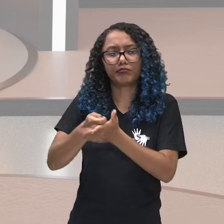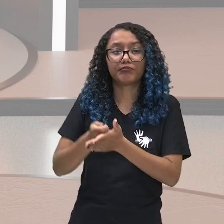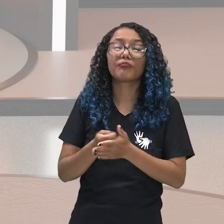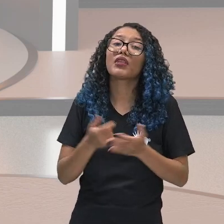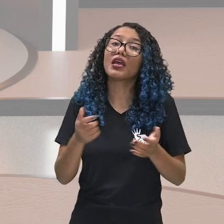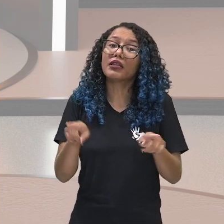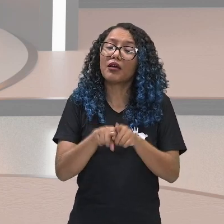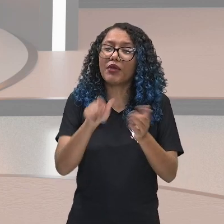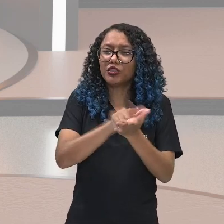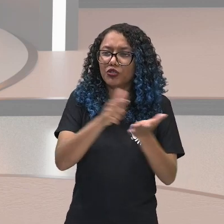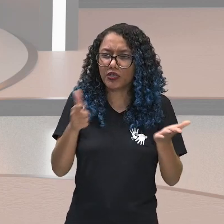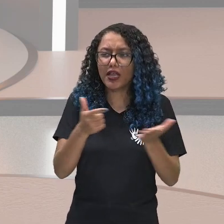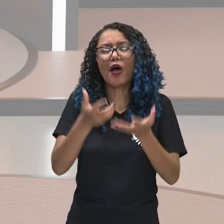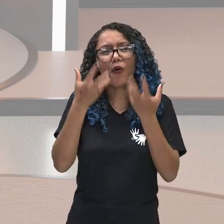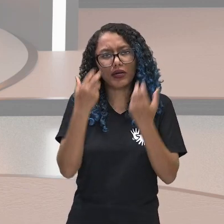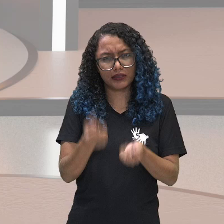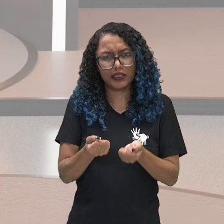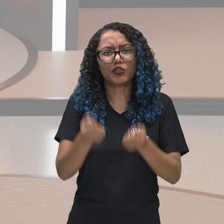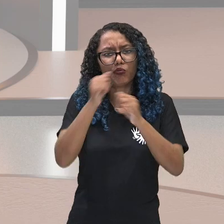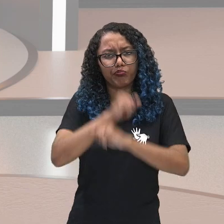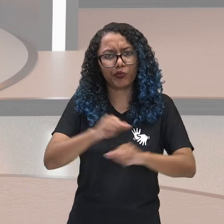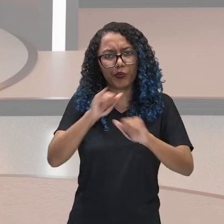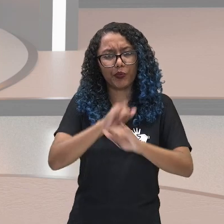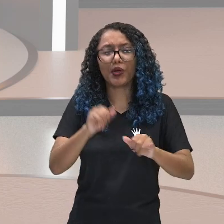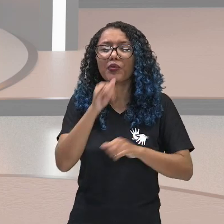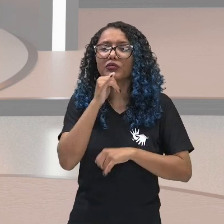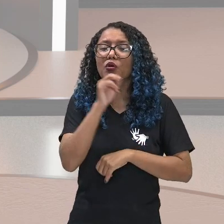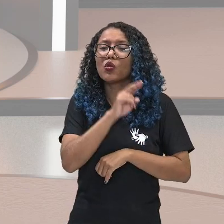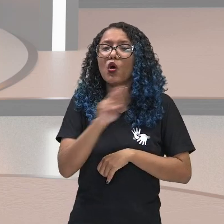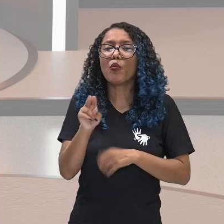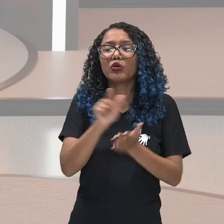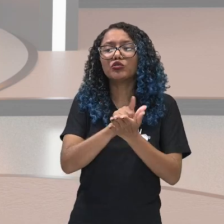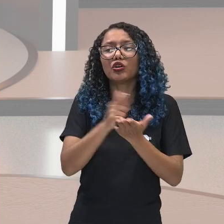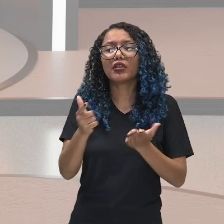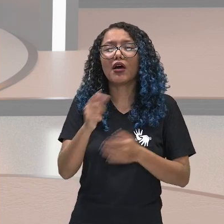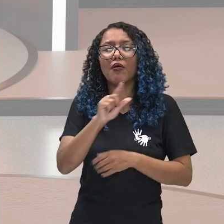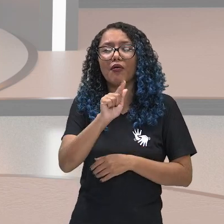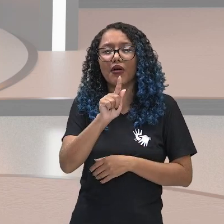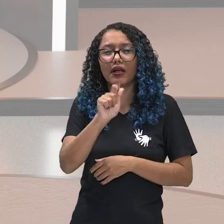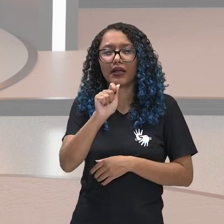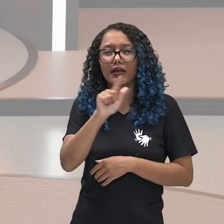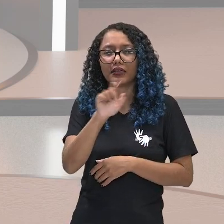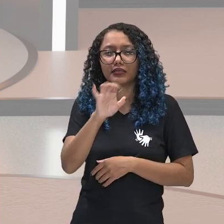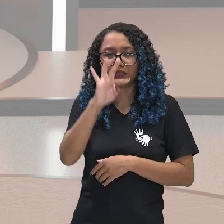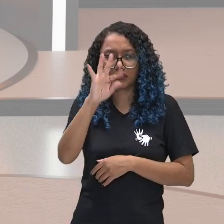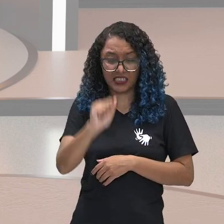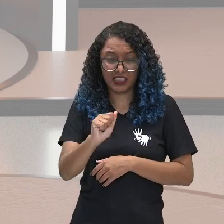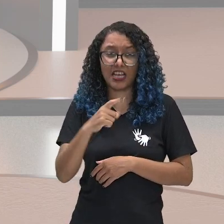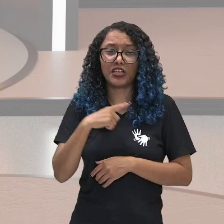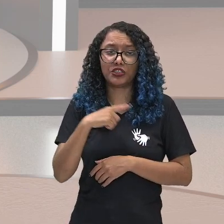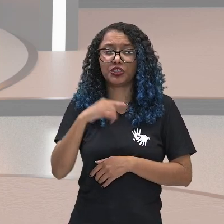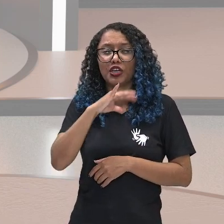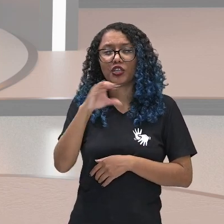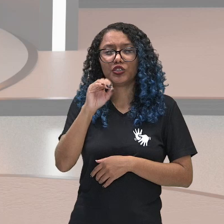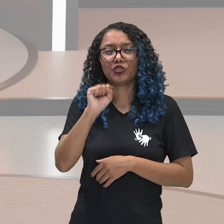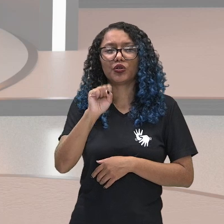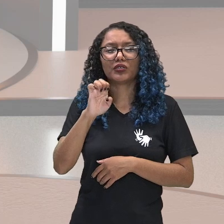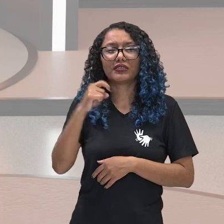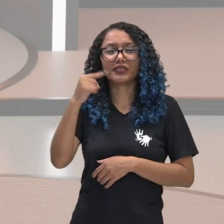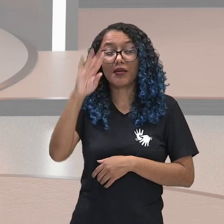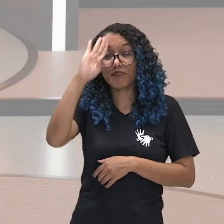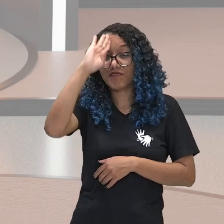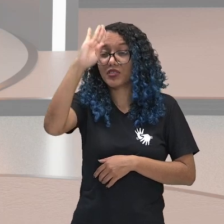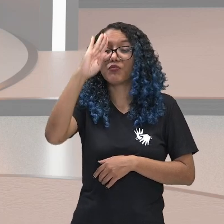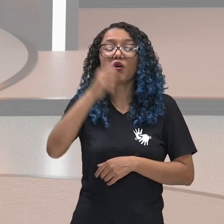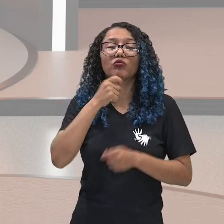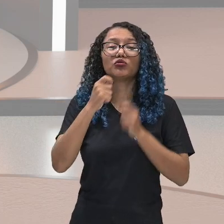a causa abolicionista, como o Carioca, Gazeta de Notícias, no qual, então, o José do Patrocínio, ele era o principal jornalista.